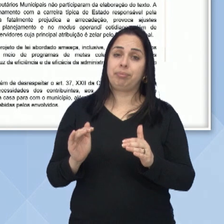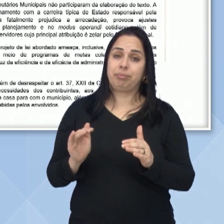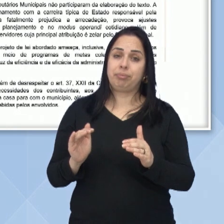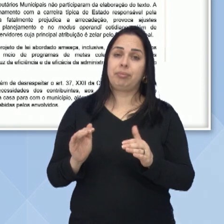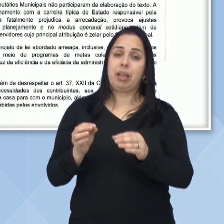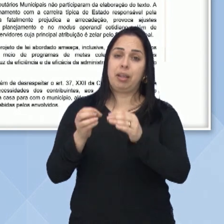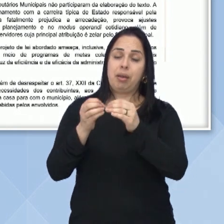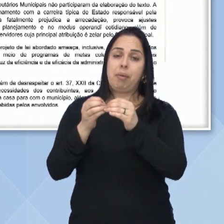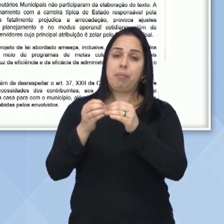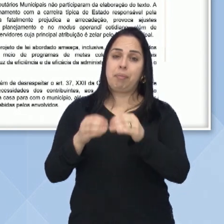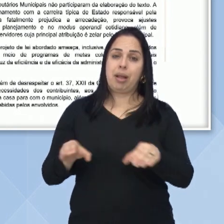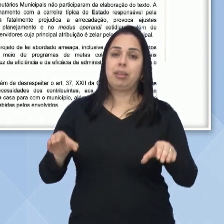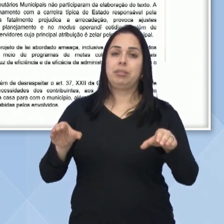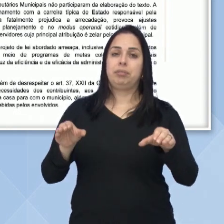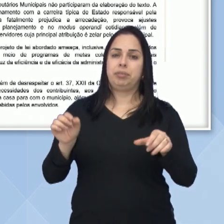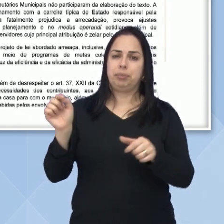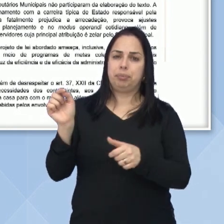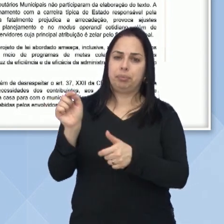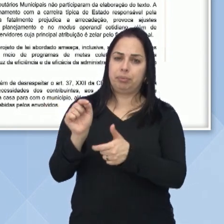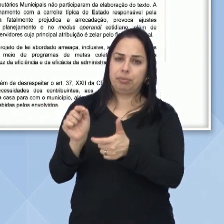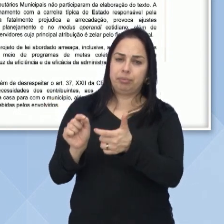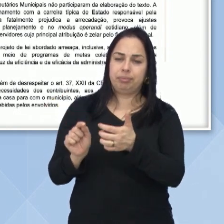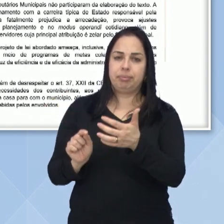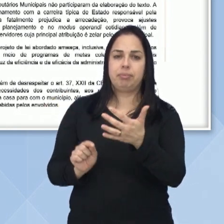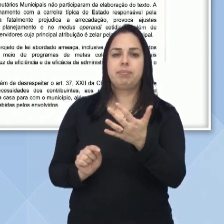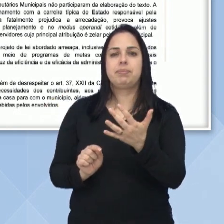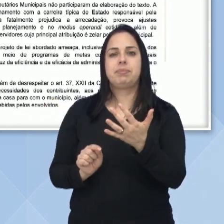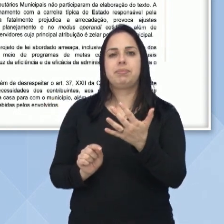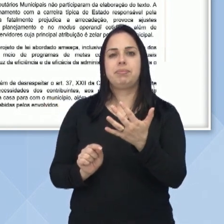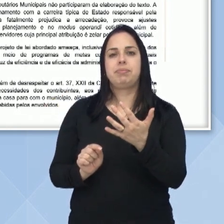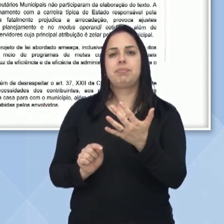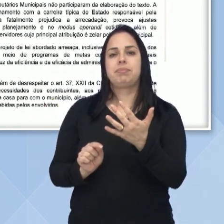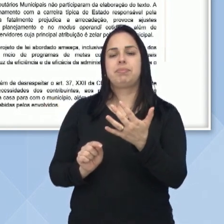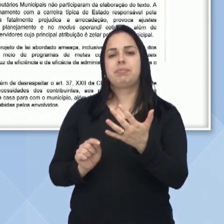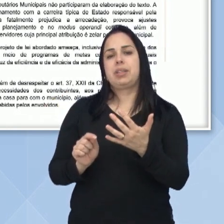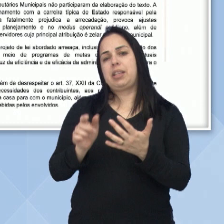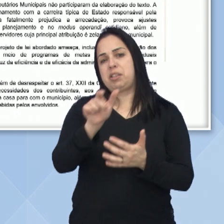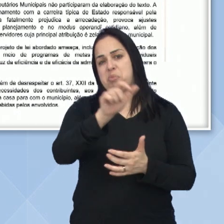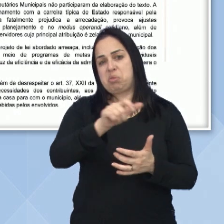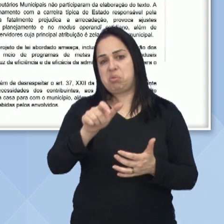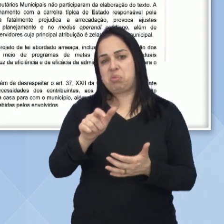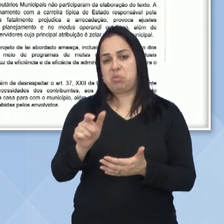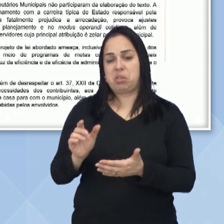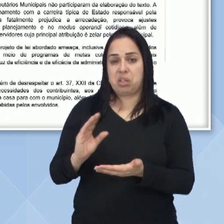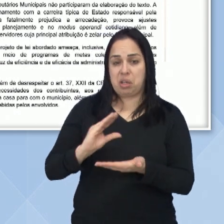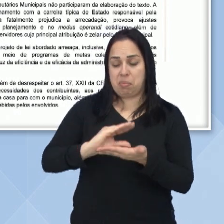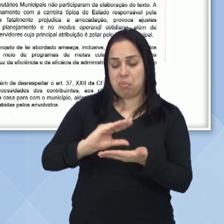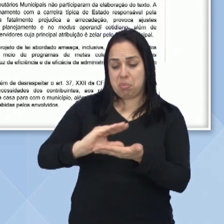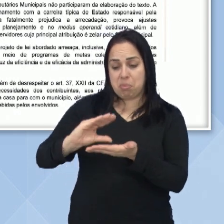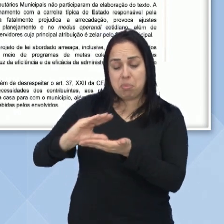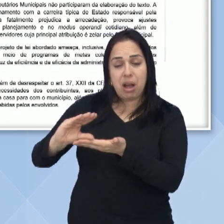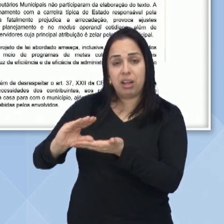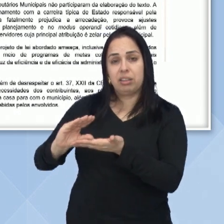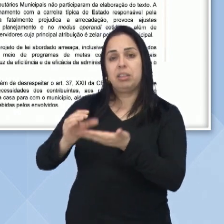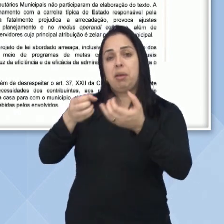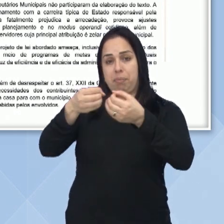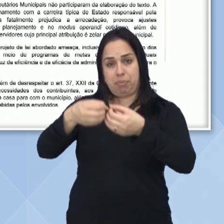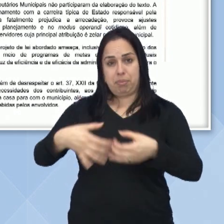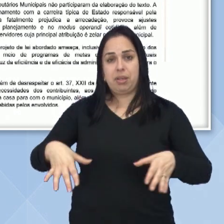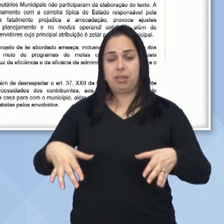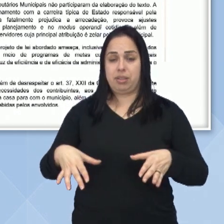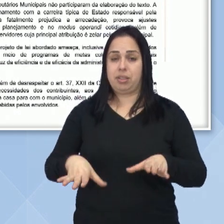a prejuízos às necessidades dos contribuintes, dos planos e projetos